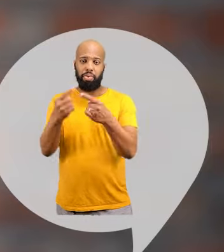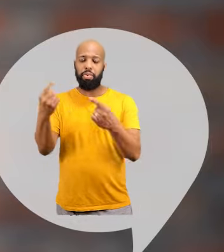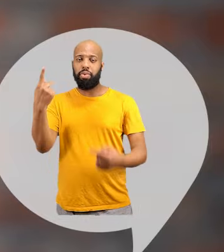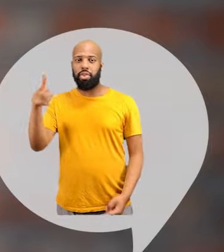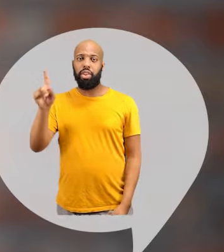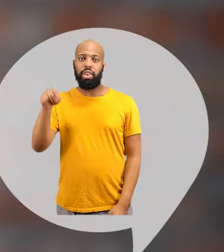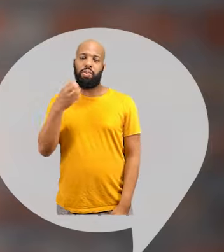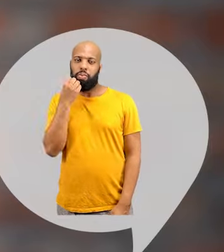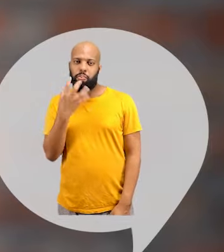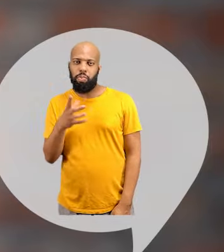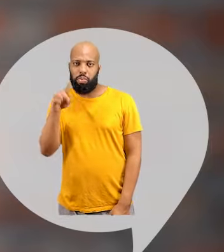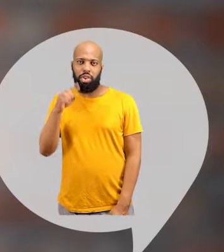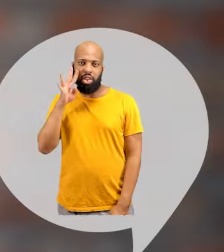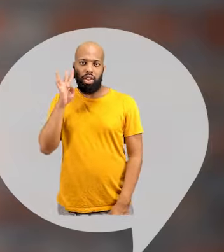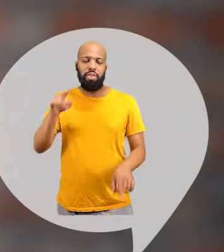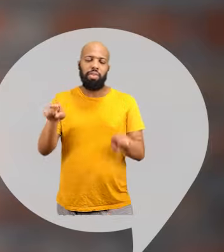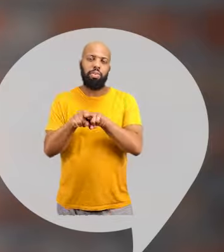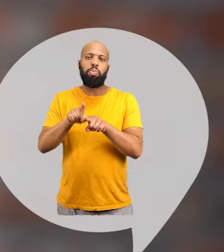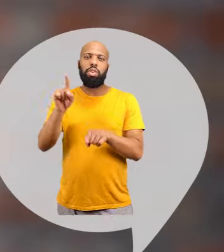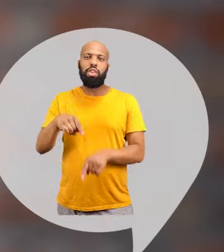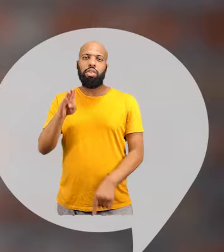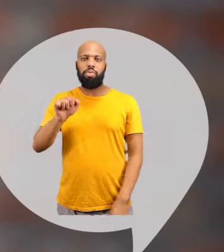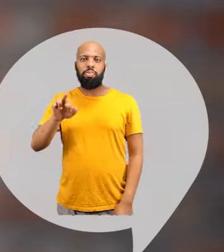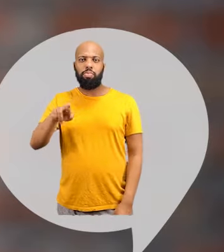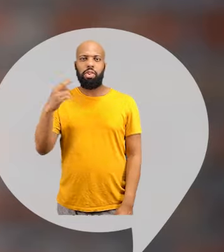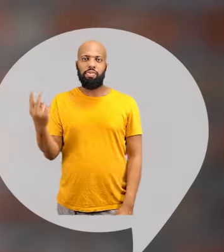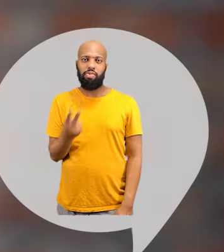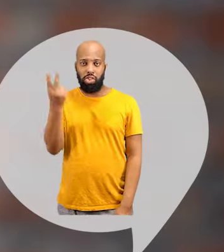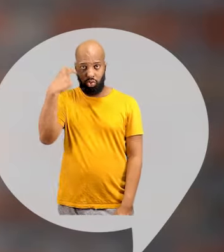os músicos são realmente muito bons Então isso é legal Aventura